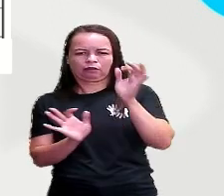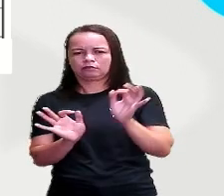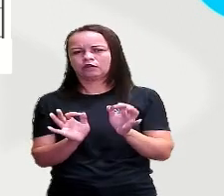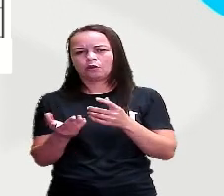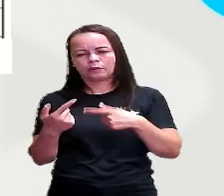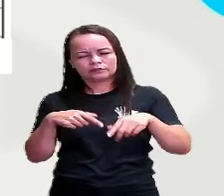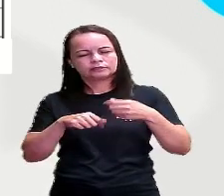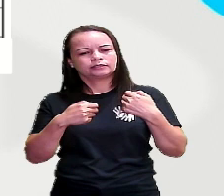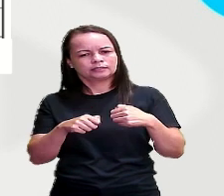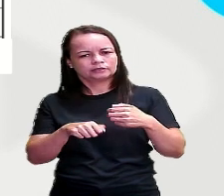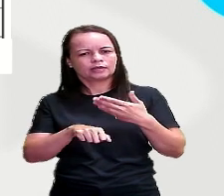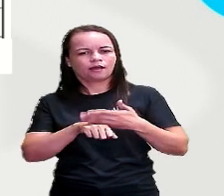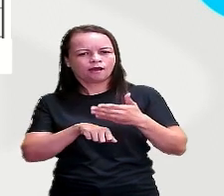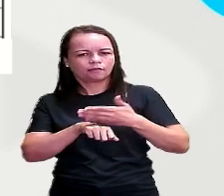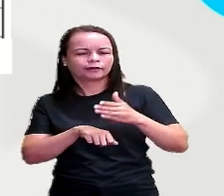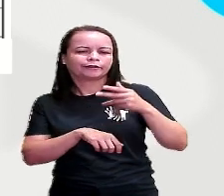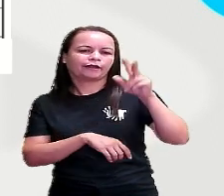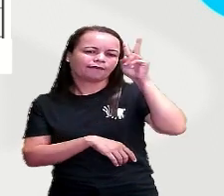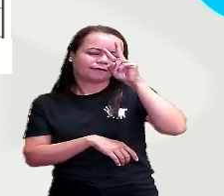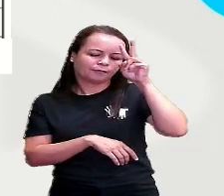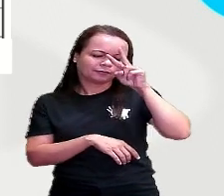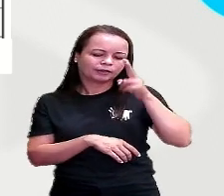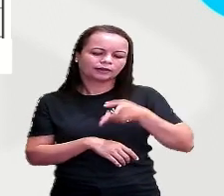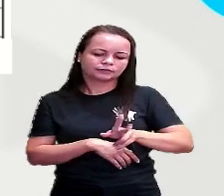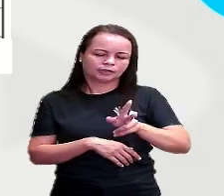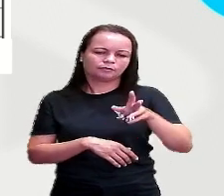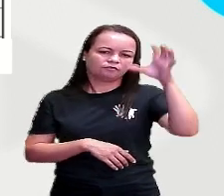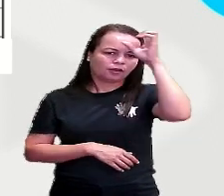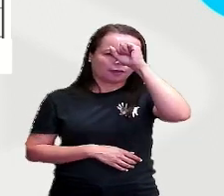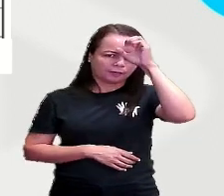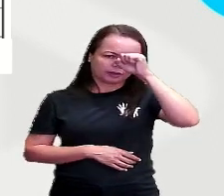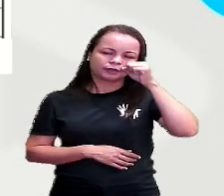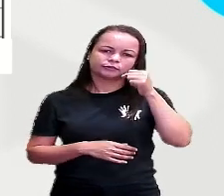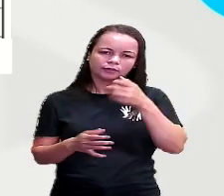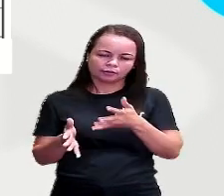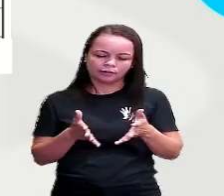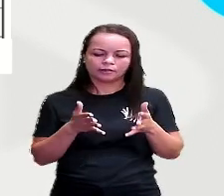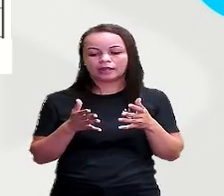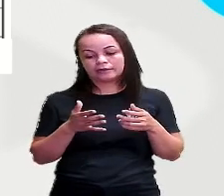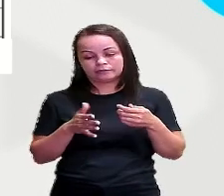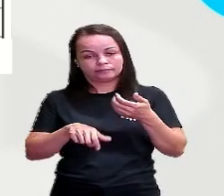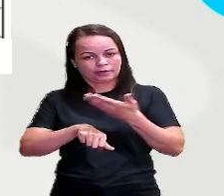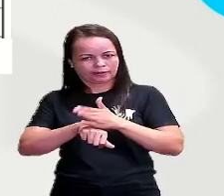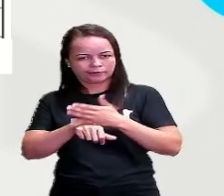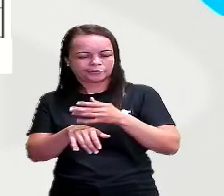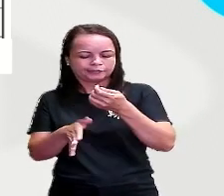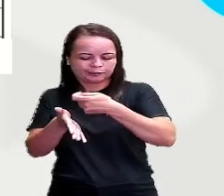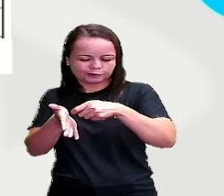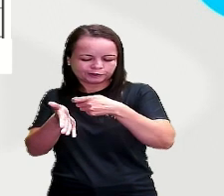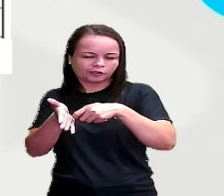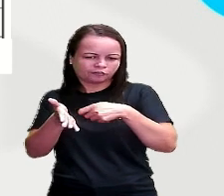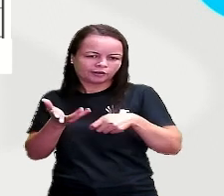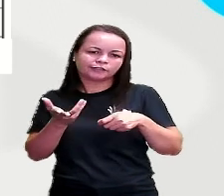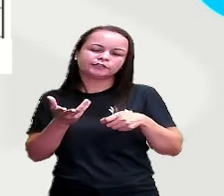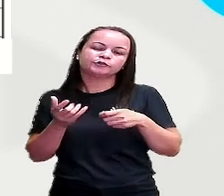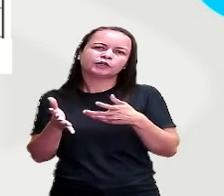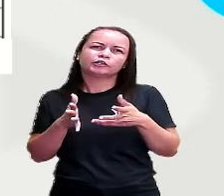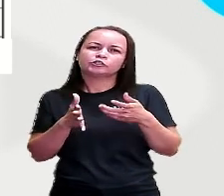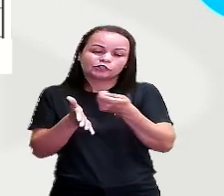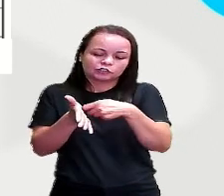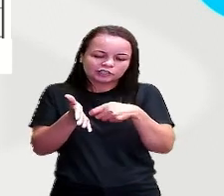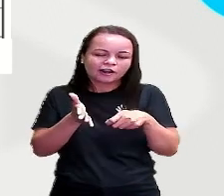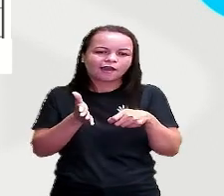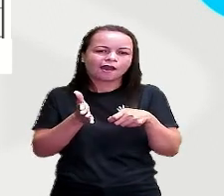fazendo exercícios. A gente sempre vai aprender automaticamente. E praticando, escrevendo, né? Quando a gente fica escrevendo as palavras,